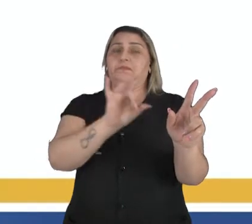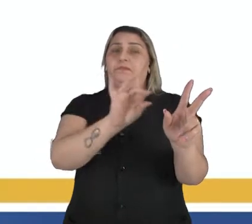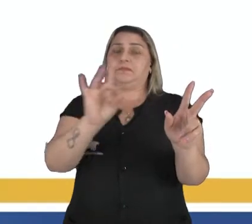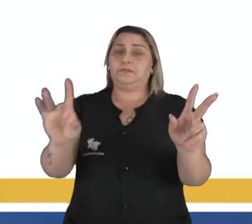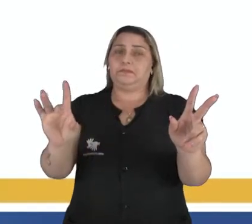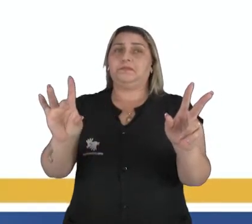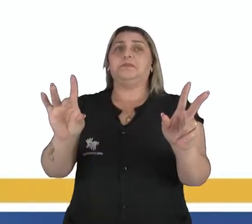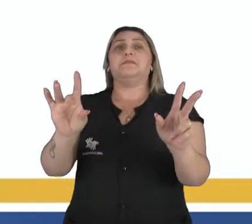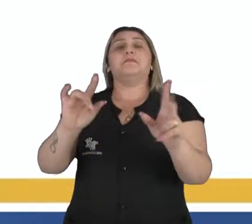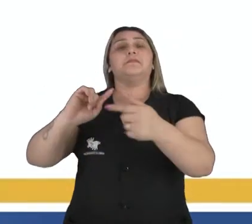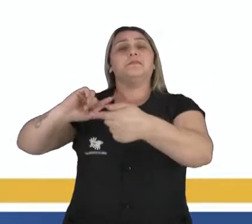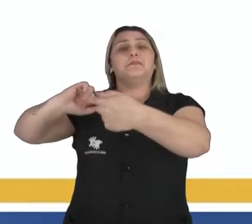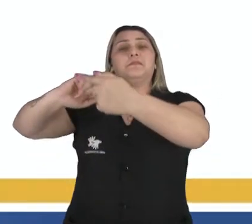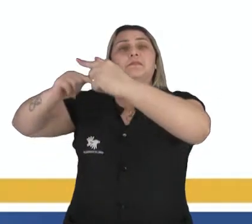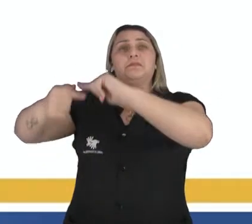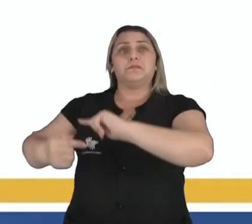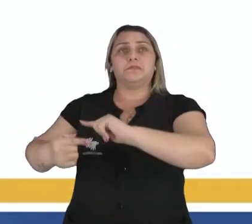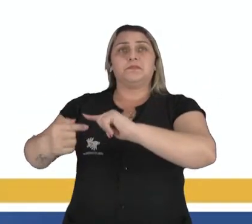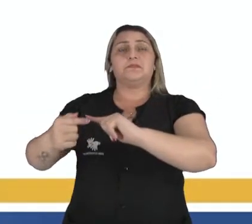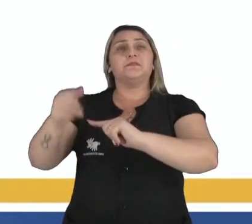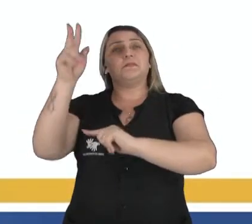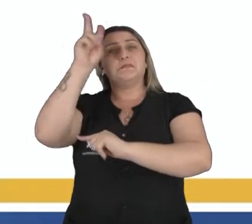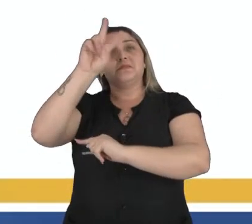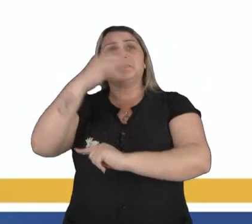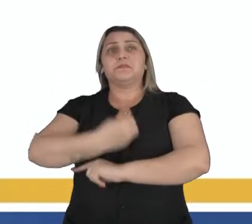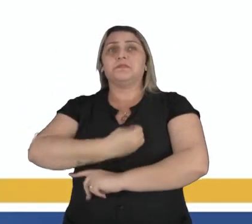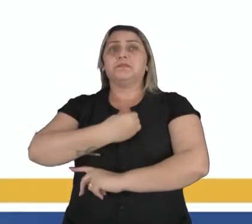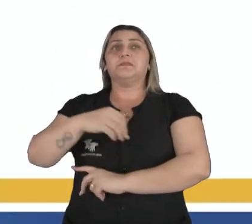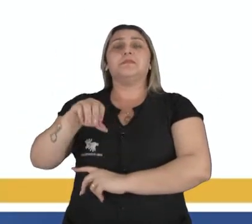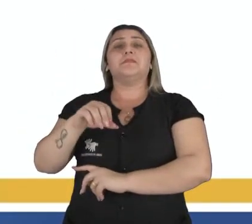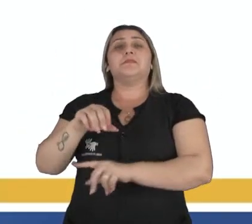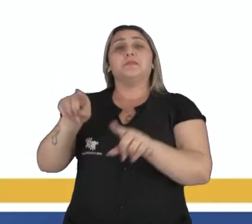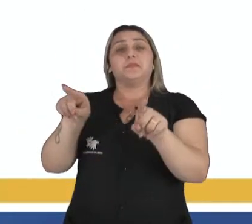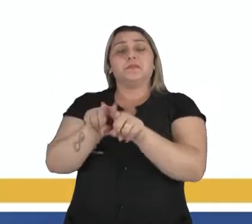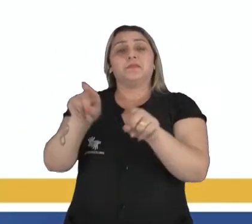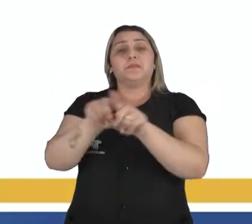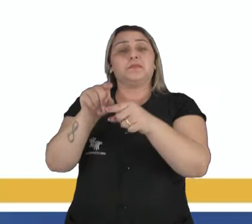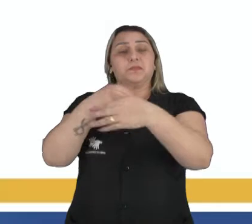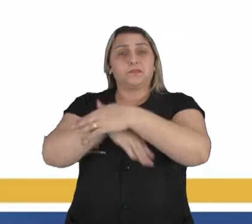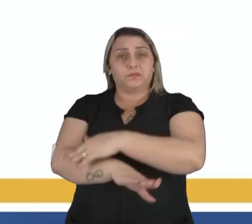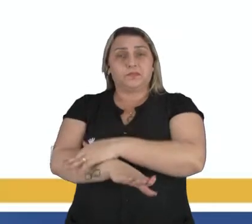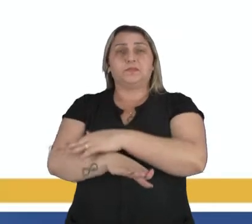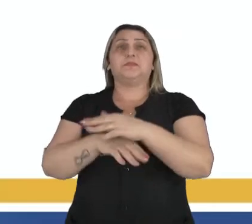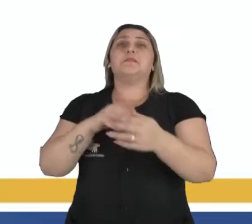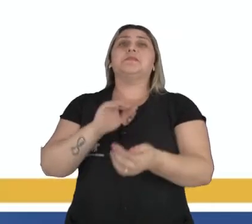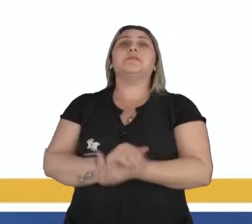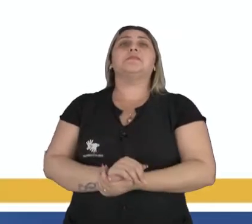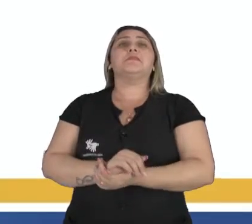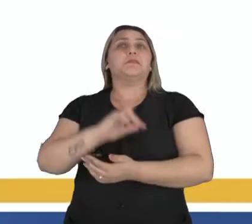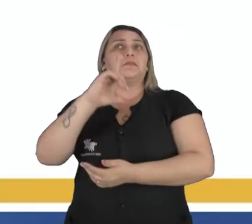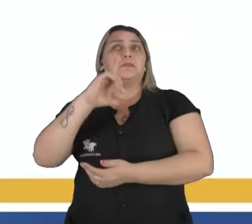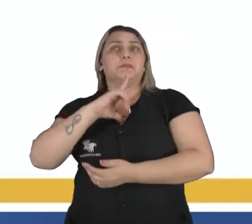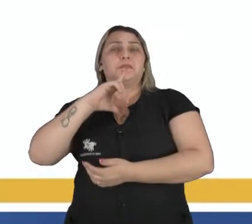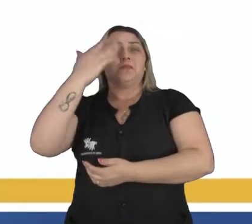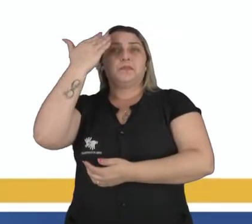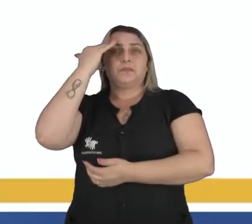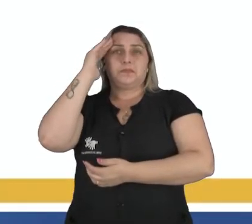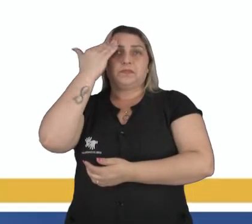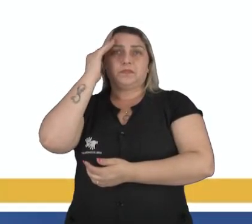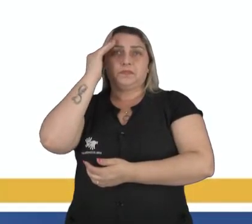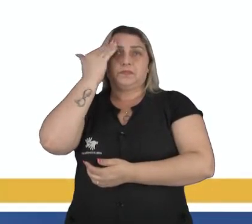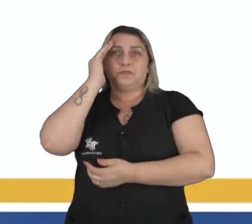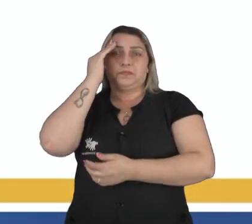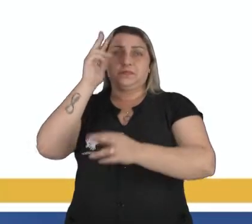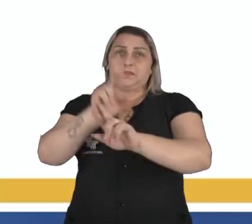digo carrega todo uma carga genética toda sua história de vida todos os seus hábitos Tá certo então nós temos que compreender